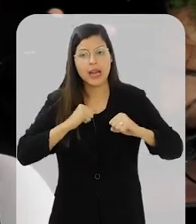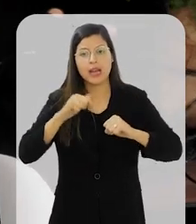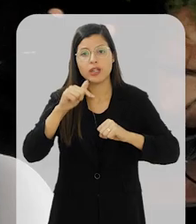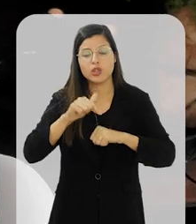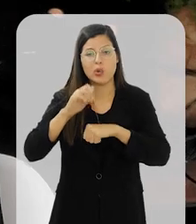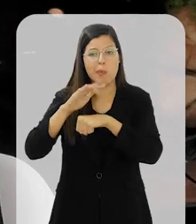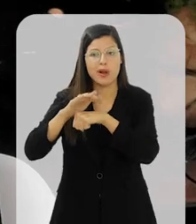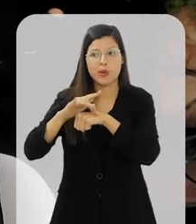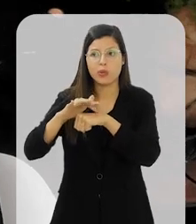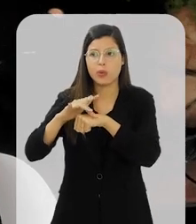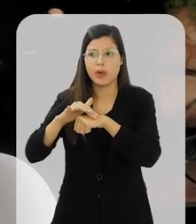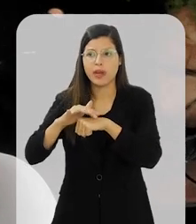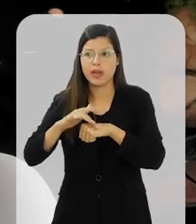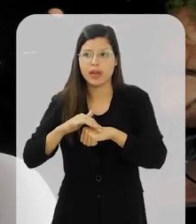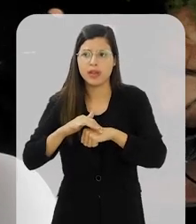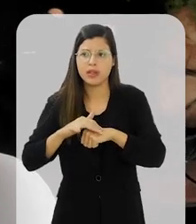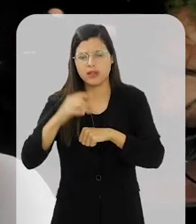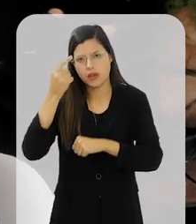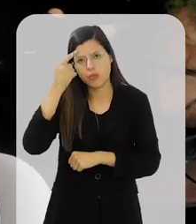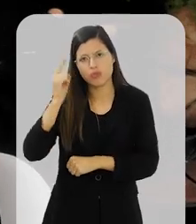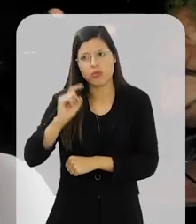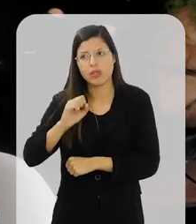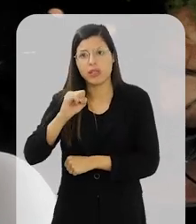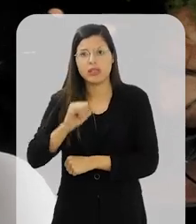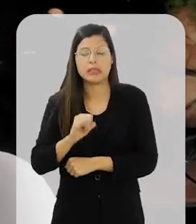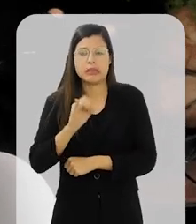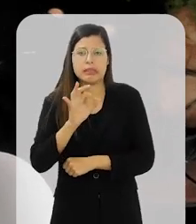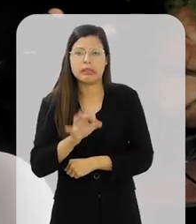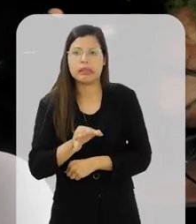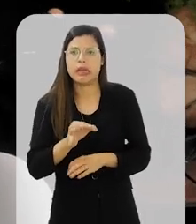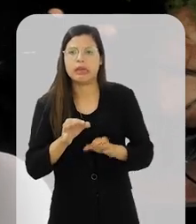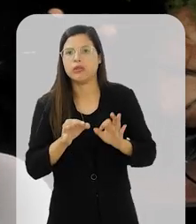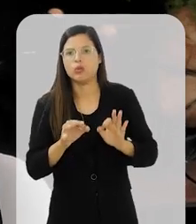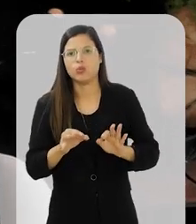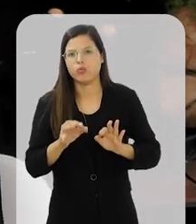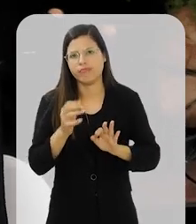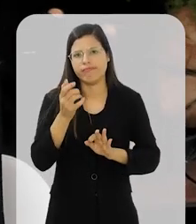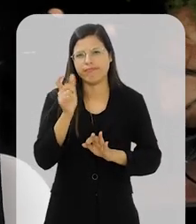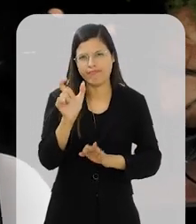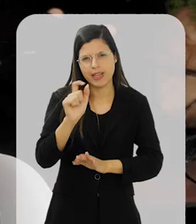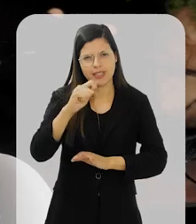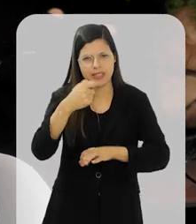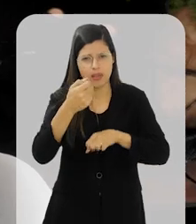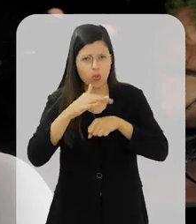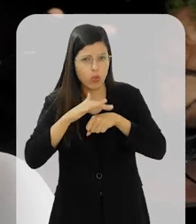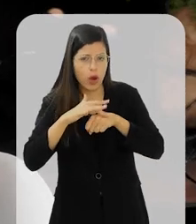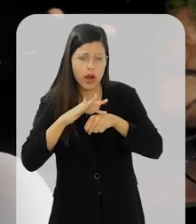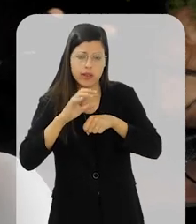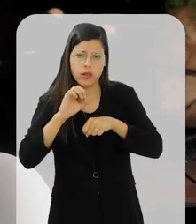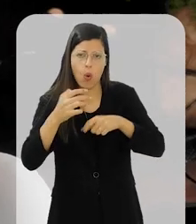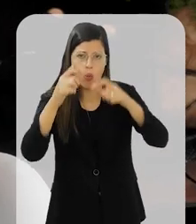uma doença. Não sei nem se o termo correto é doença ou um transtorno, né?